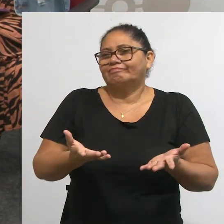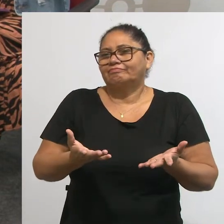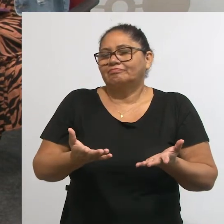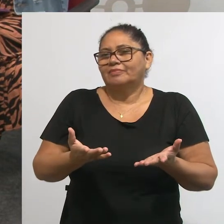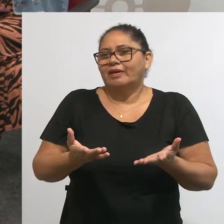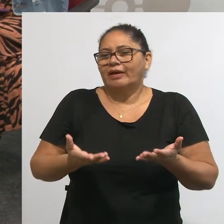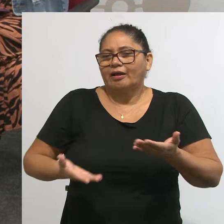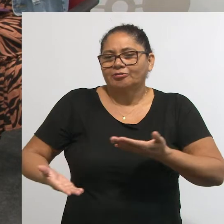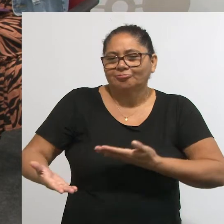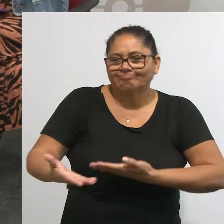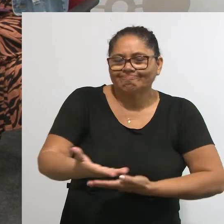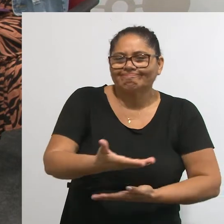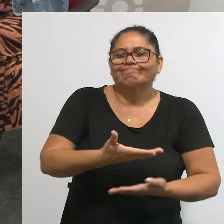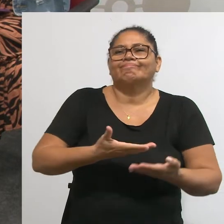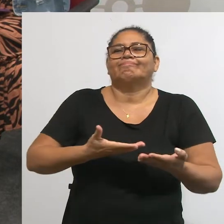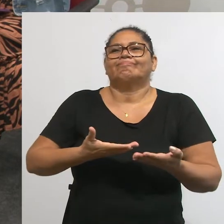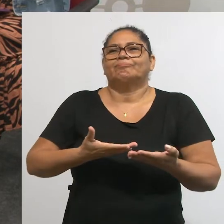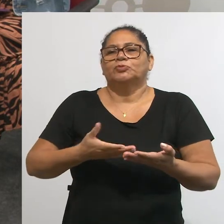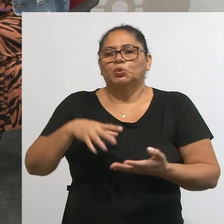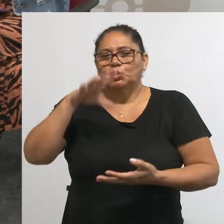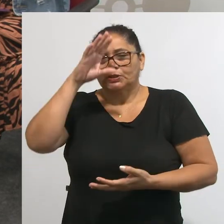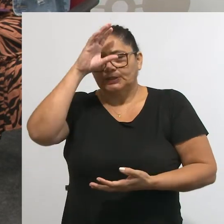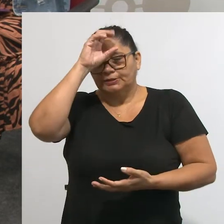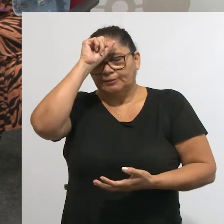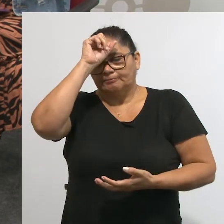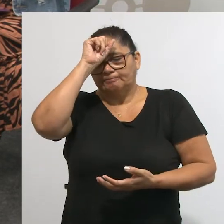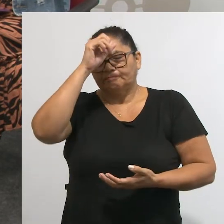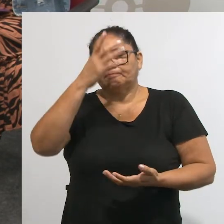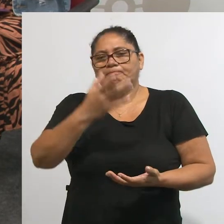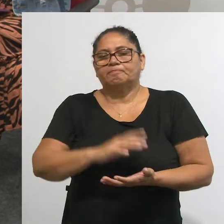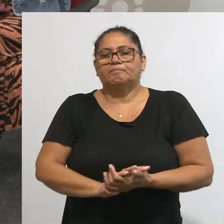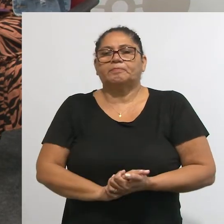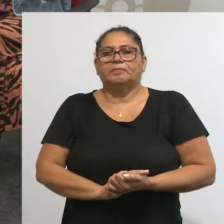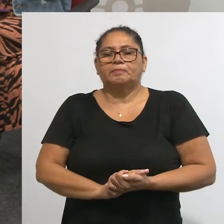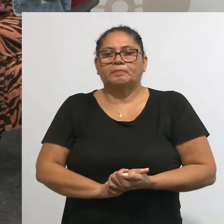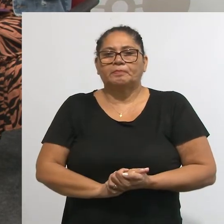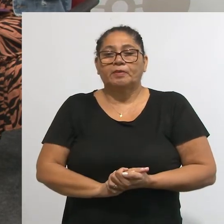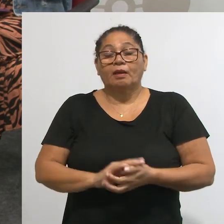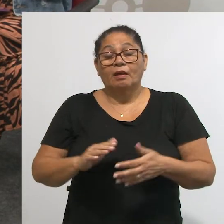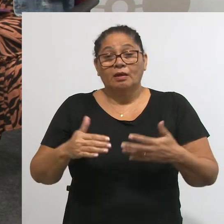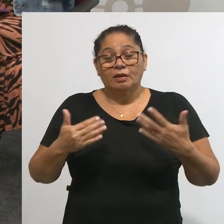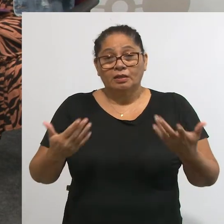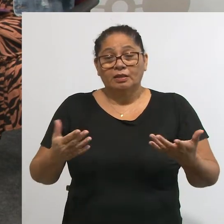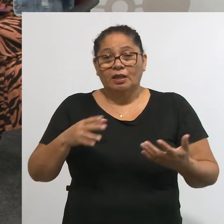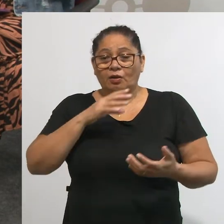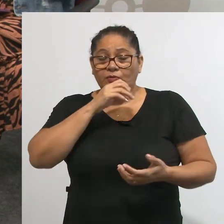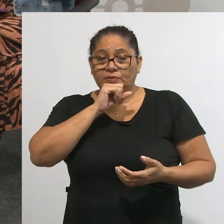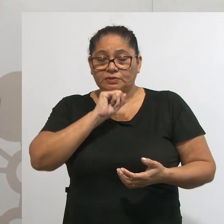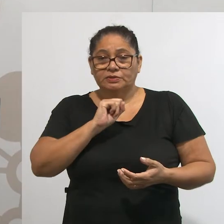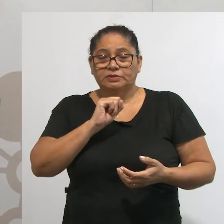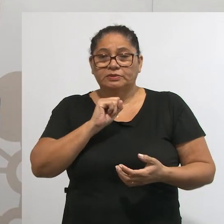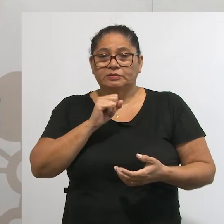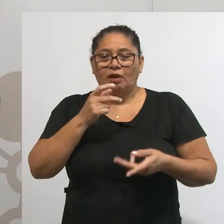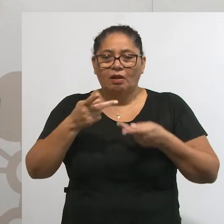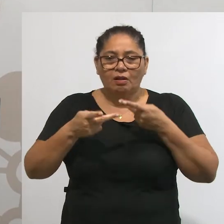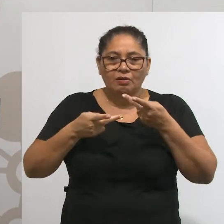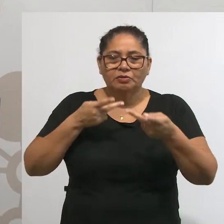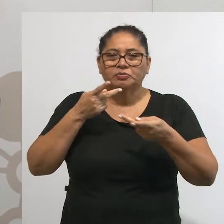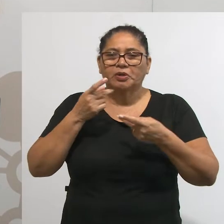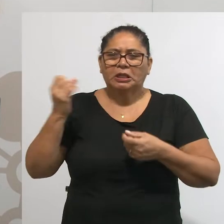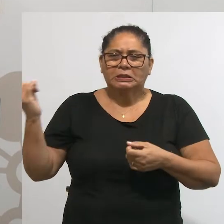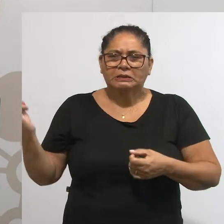Porque ambas sairemos alteradas dessa relação. Então, para o Paulo Freire, o diálogo